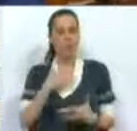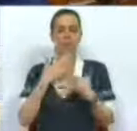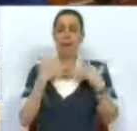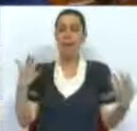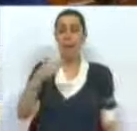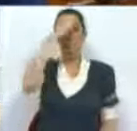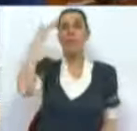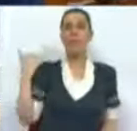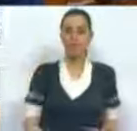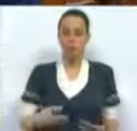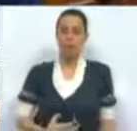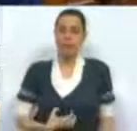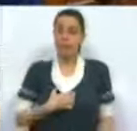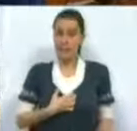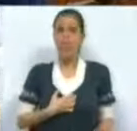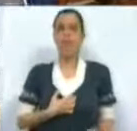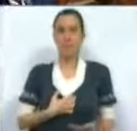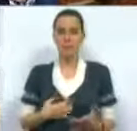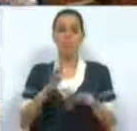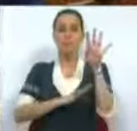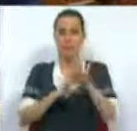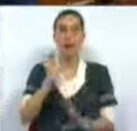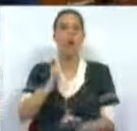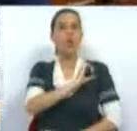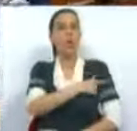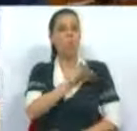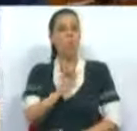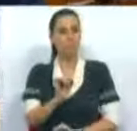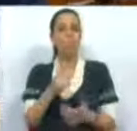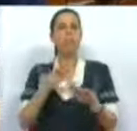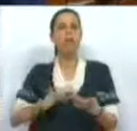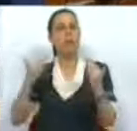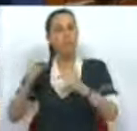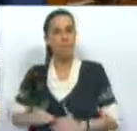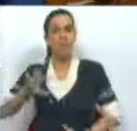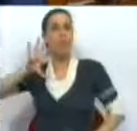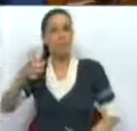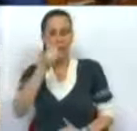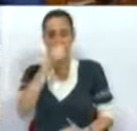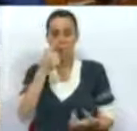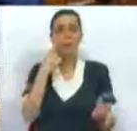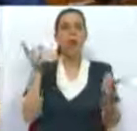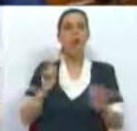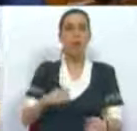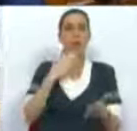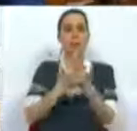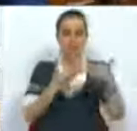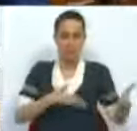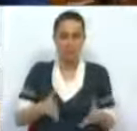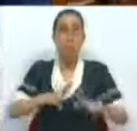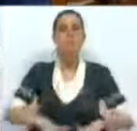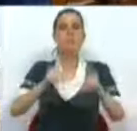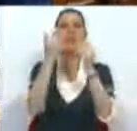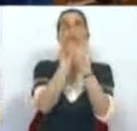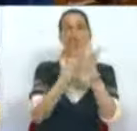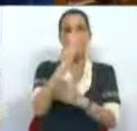enormes dificuldades com que se tem deparado, está a fazer aquilo que lhe compete para desendividar o país e o voltar a colocar na rota do